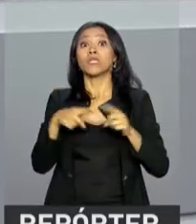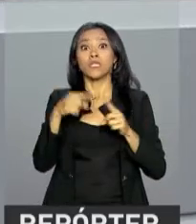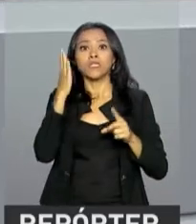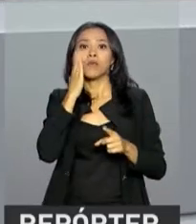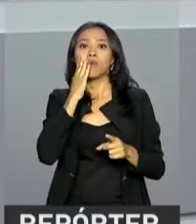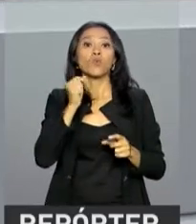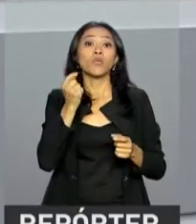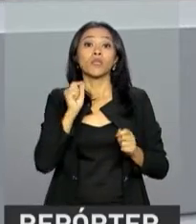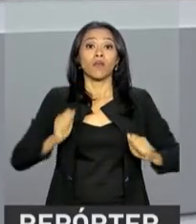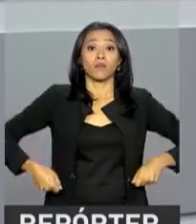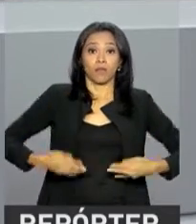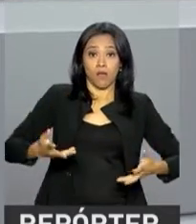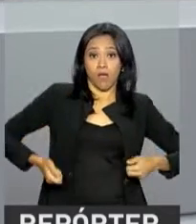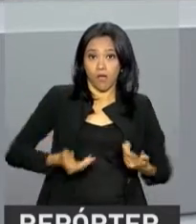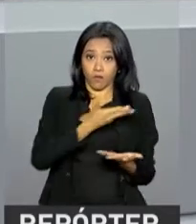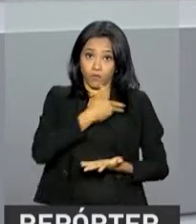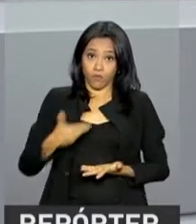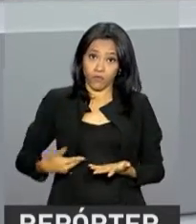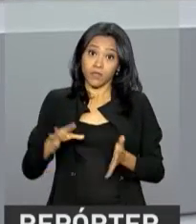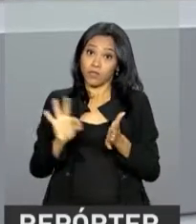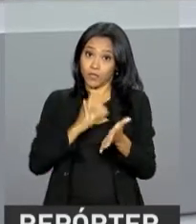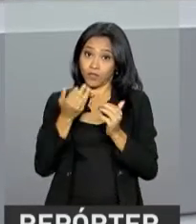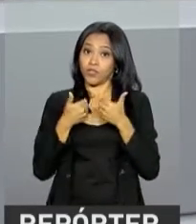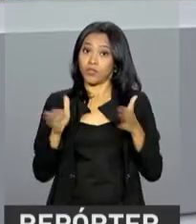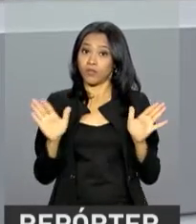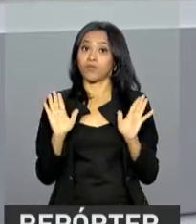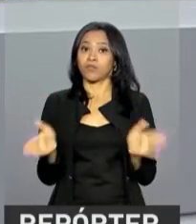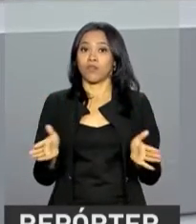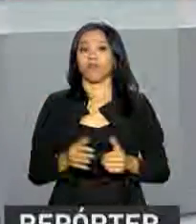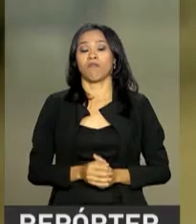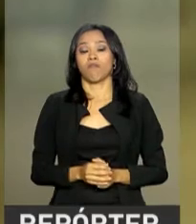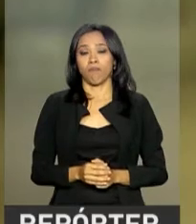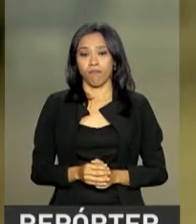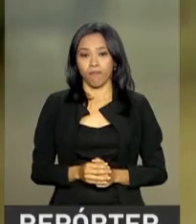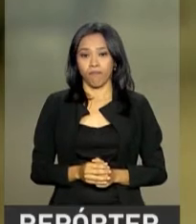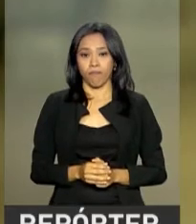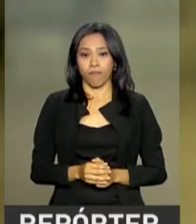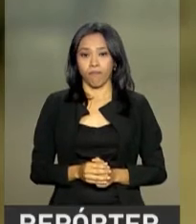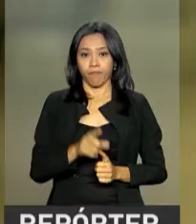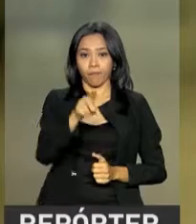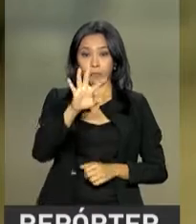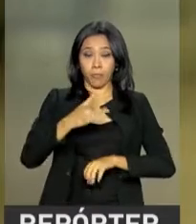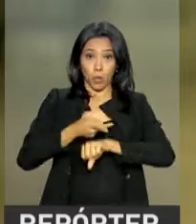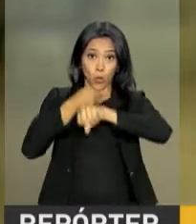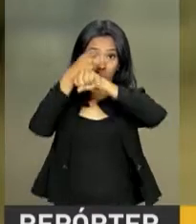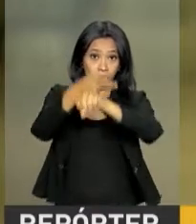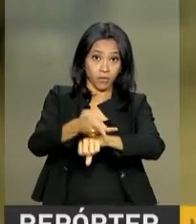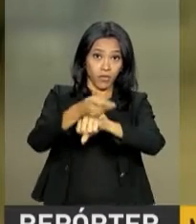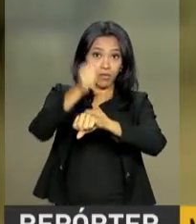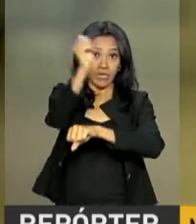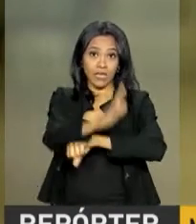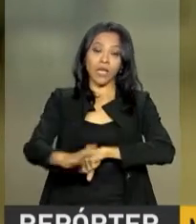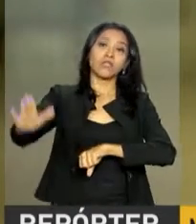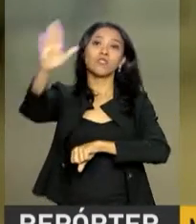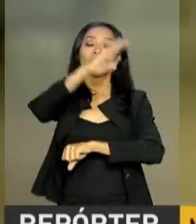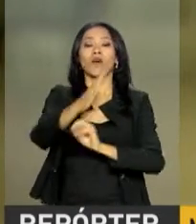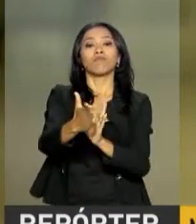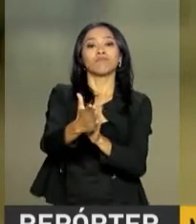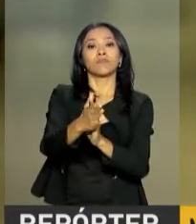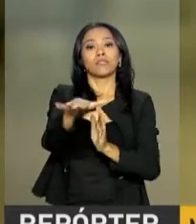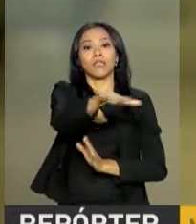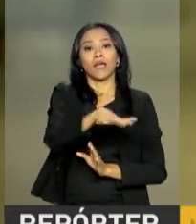públicos as inscrições já estão abertas o prêmio nacional de educação fiscal vai premiar